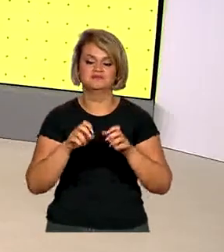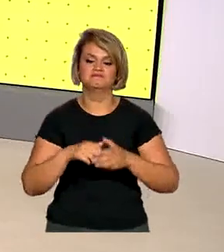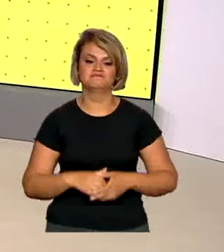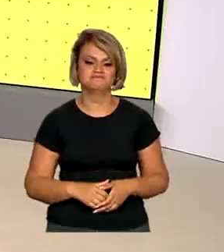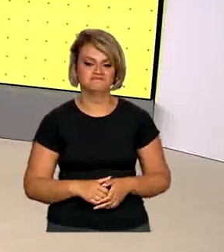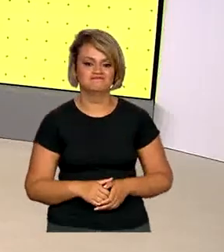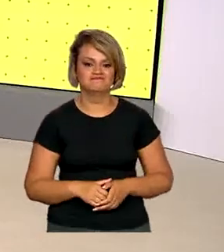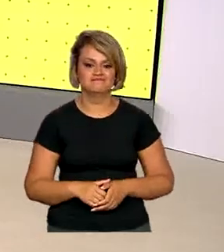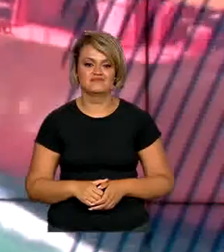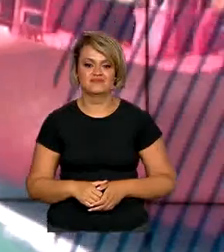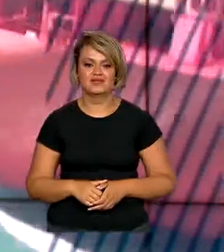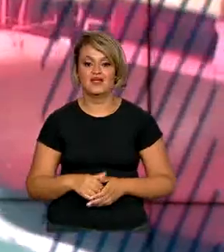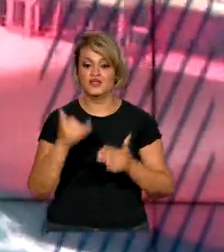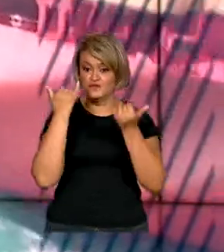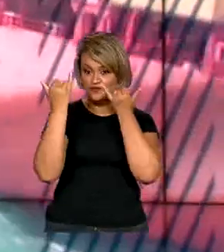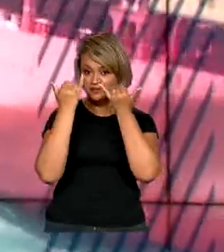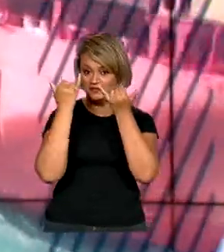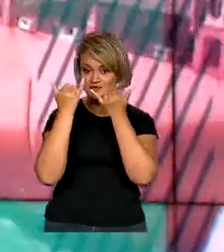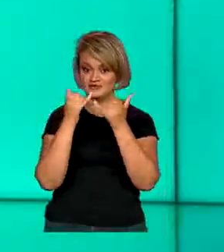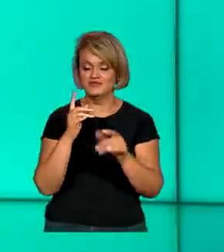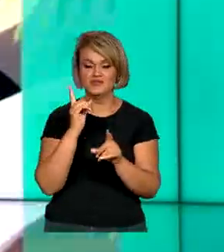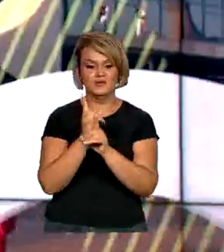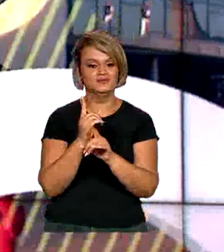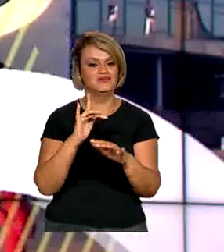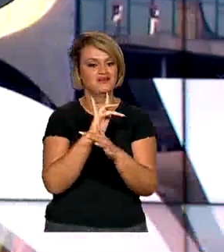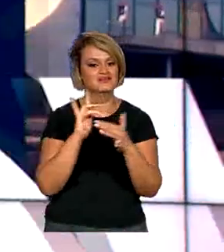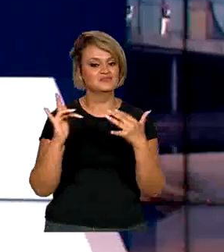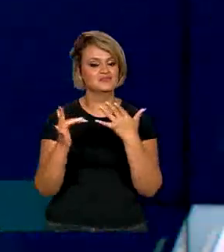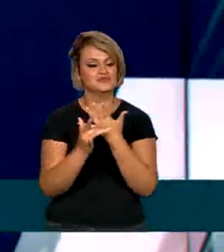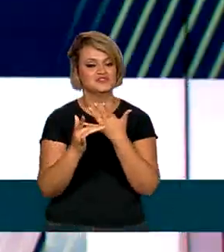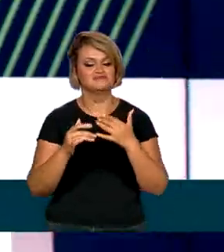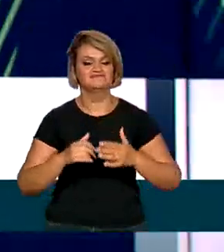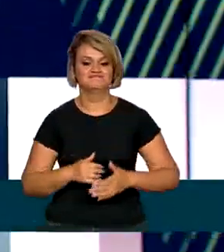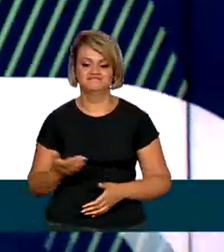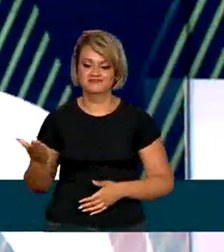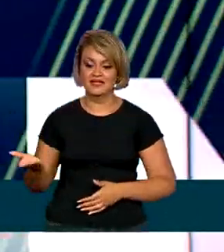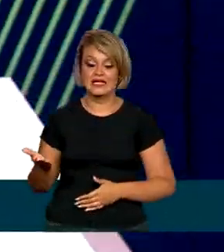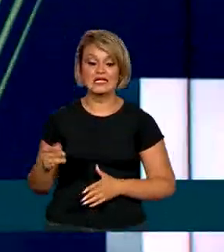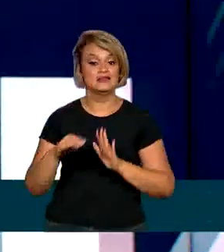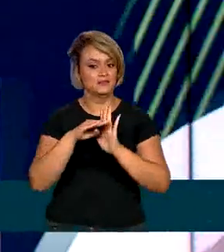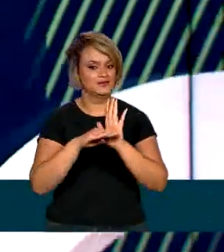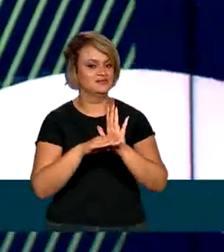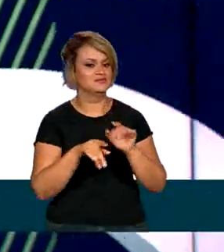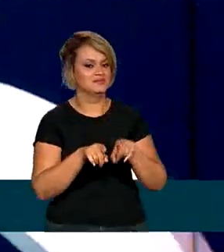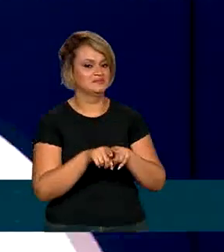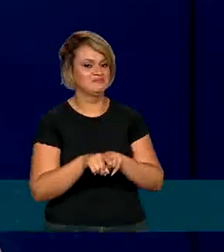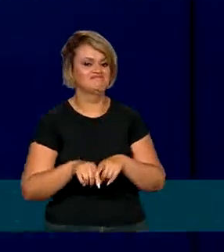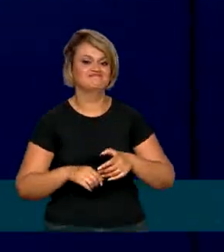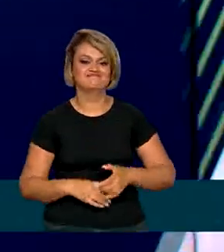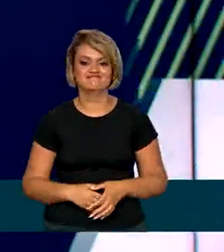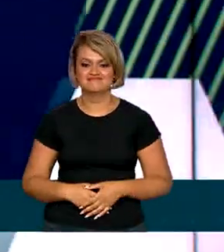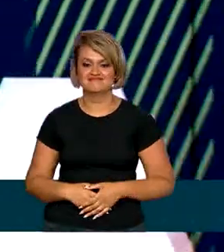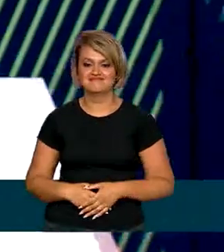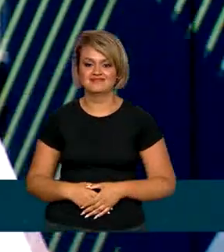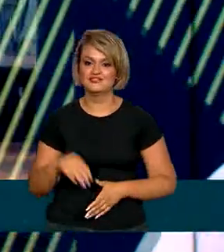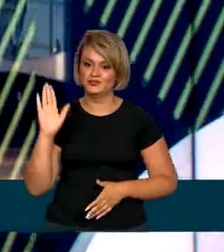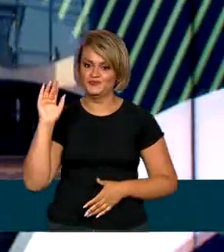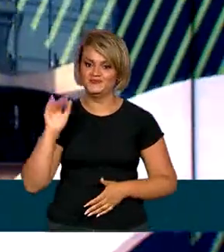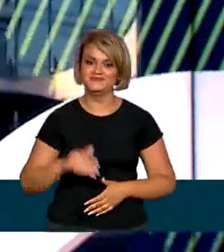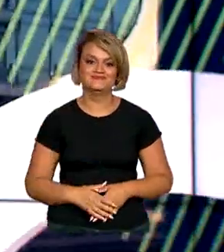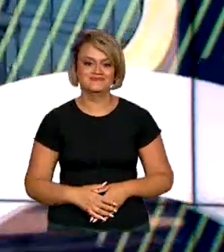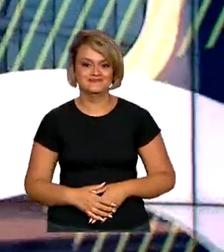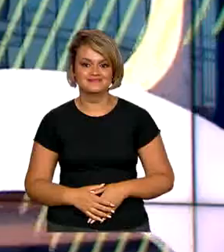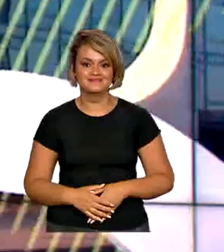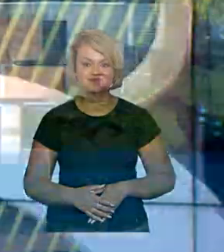indústrias de base outras informações você acompanha ao longo da nossa programação e também nas nossas redes sociais até